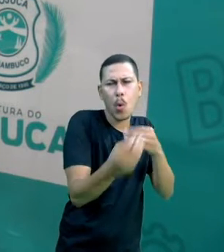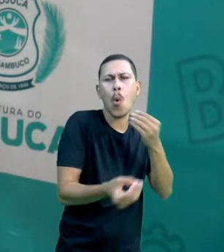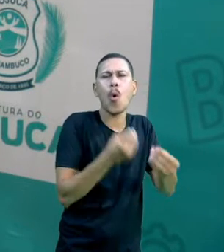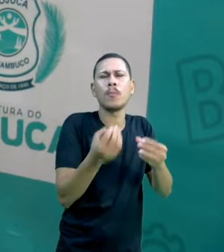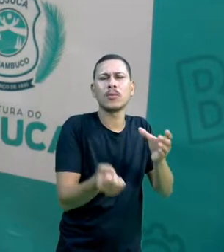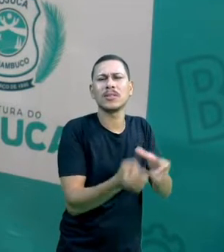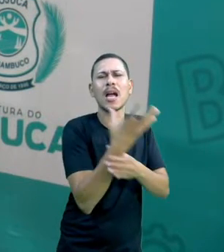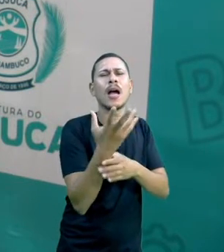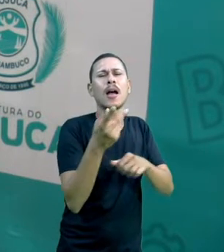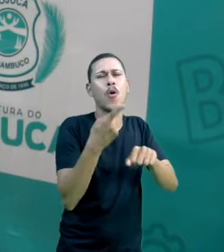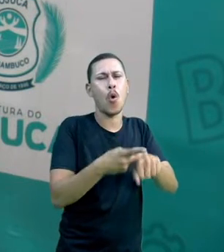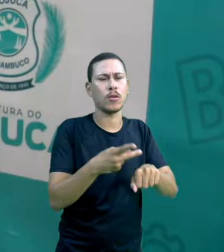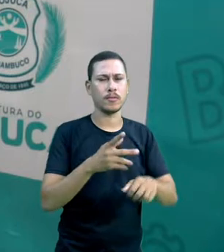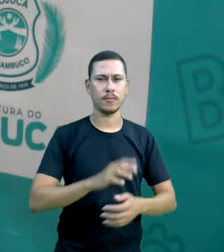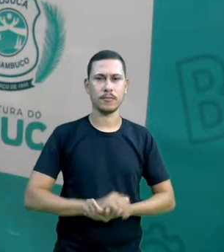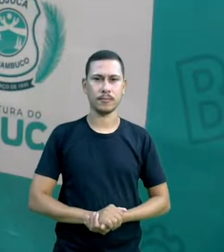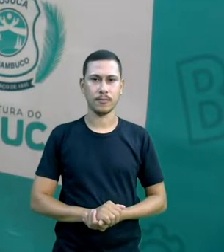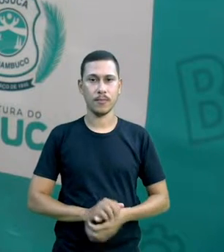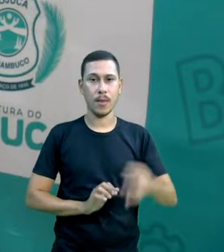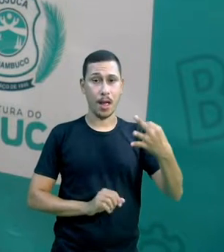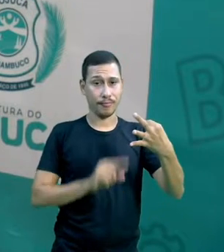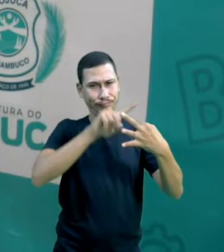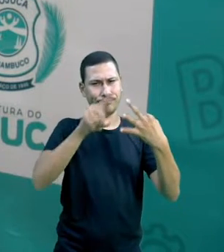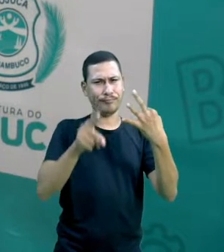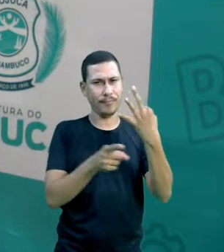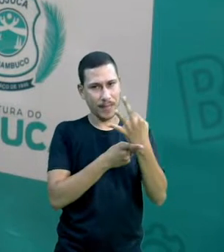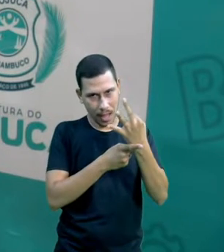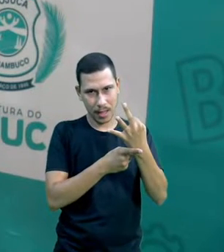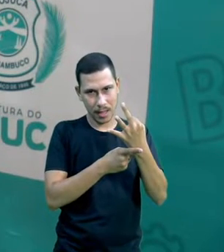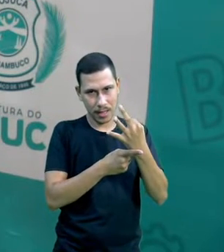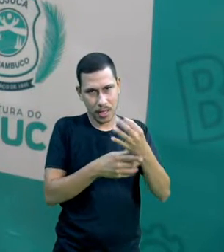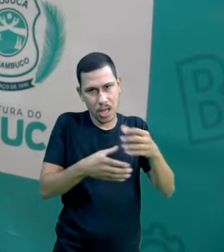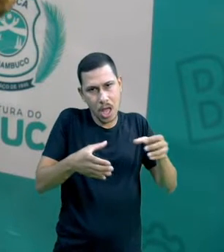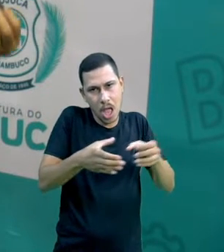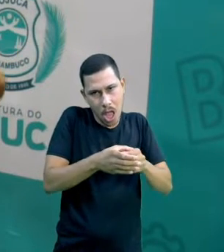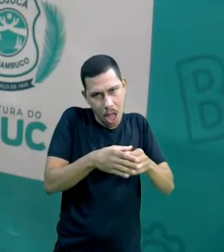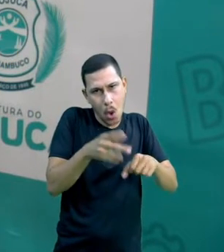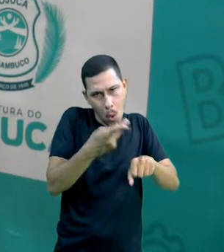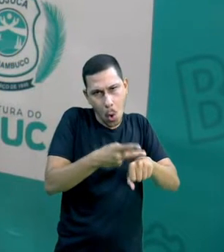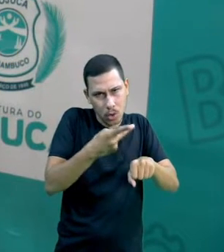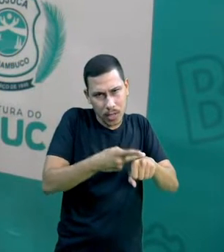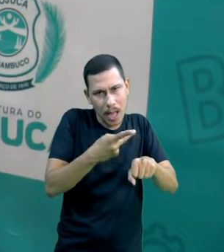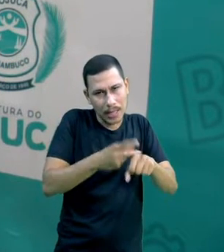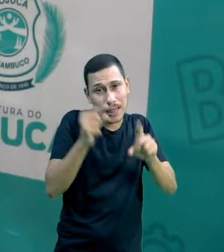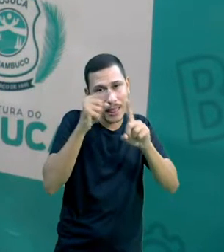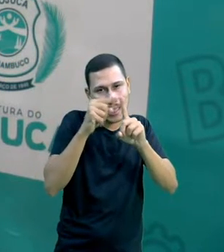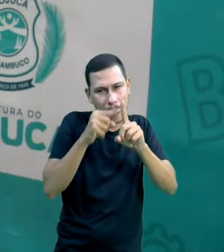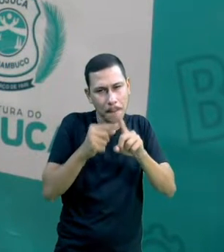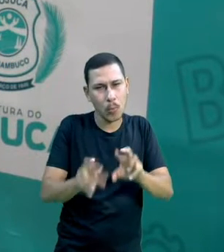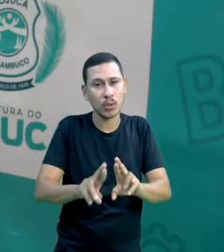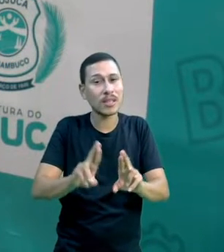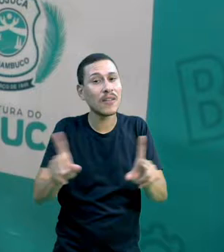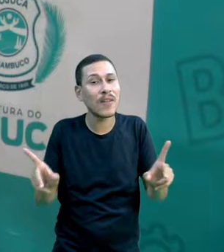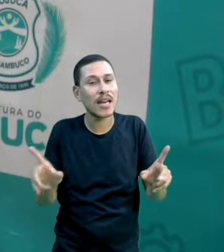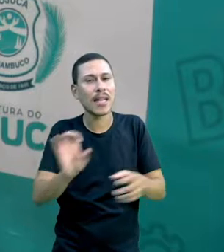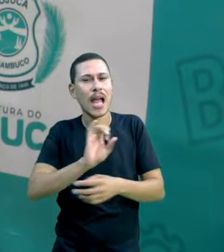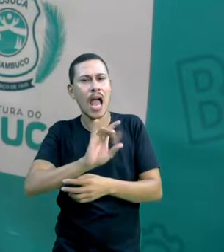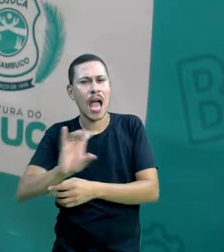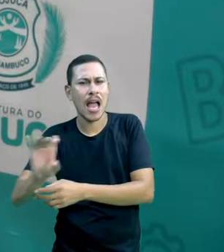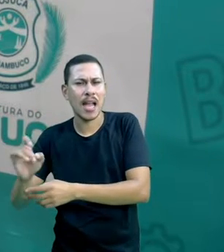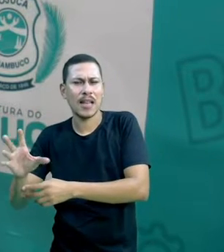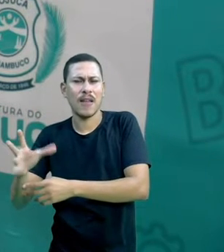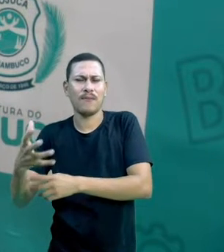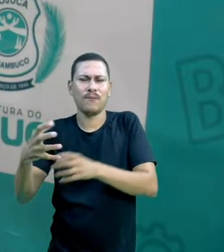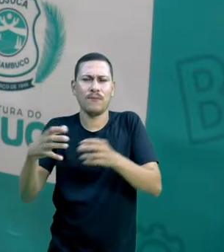Então, basicamente, nós temos três tipos de rochas que são diferenciadas de acordo com o seu tipo de